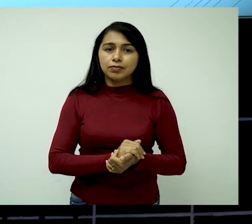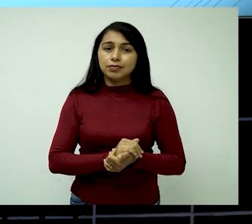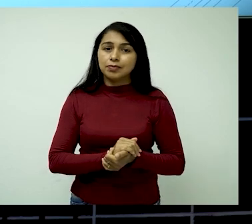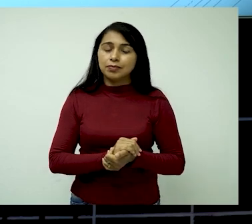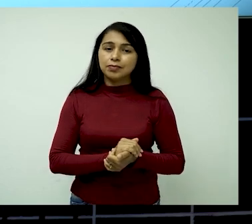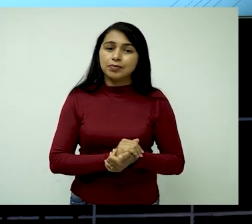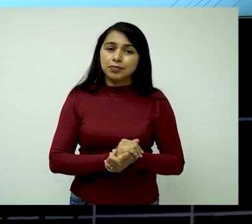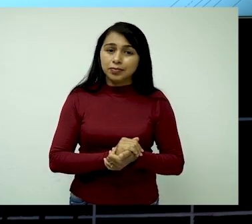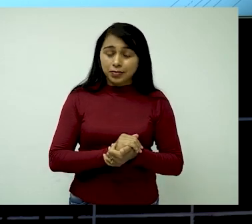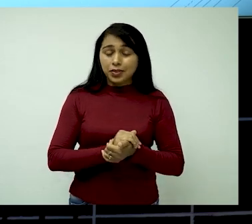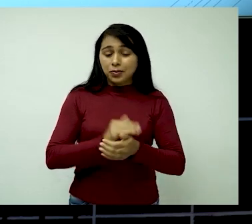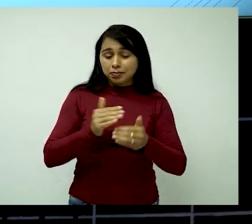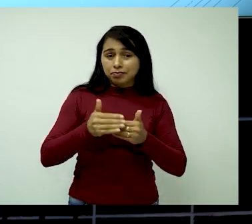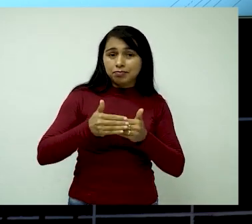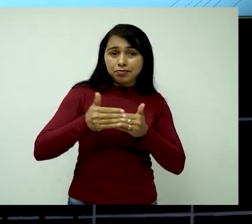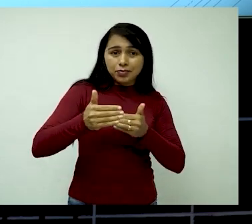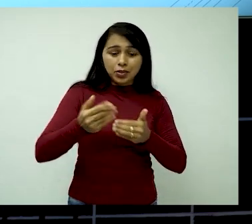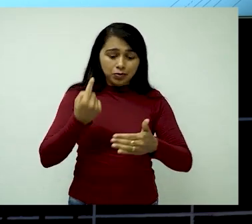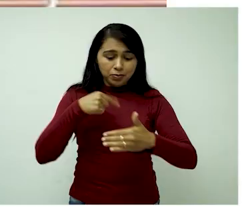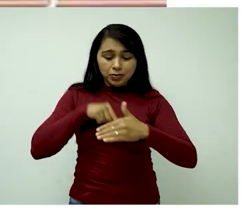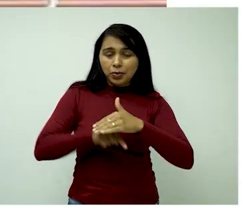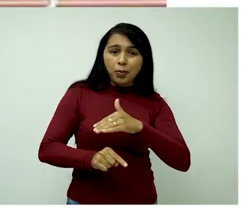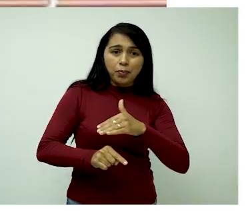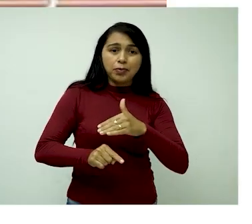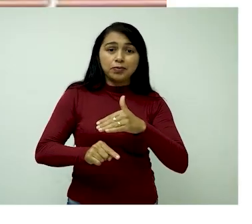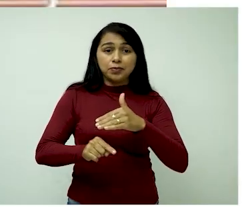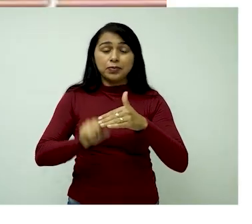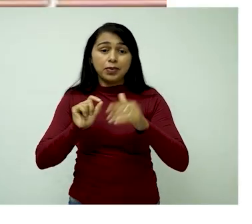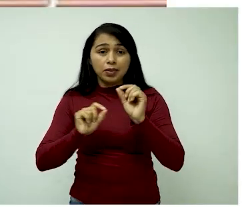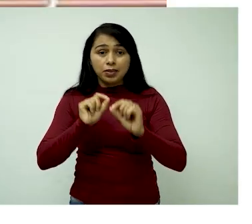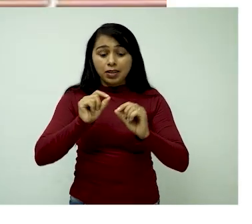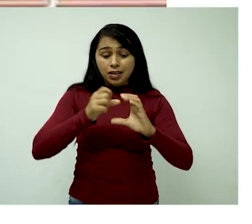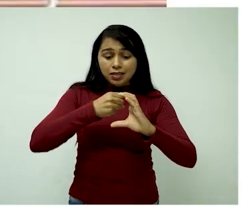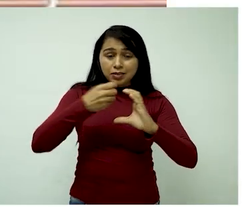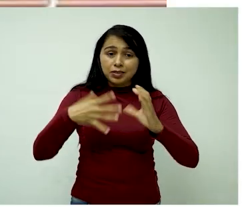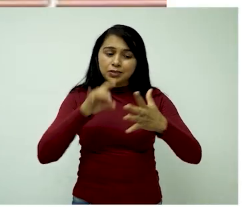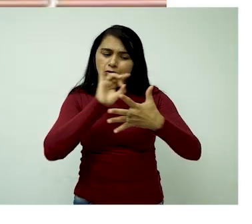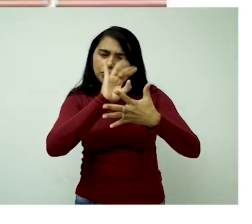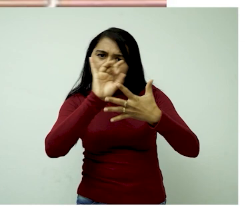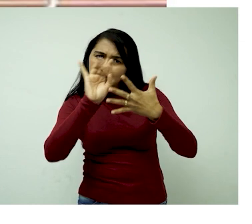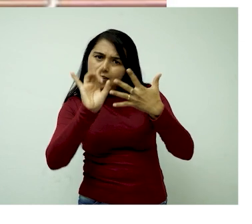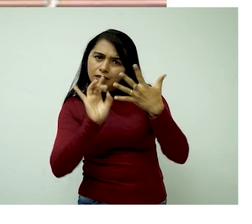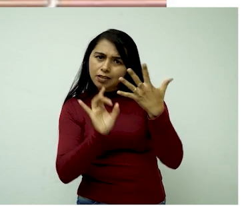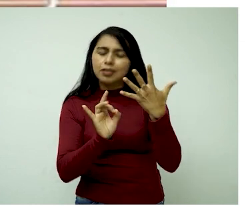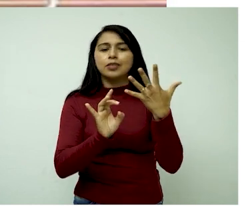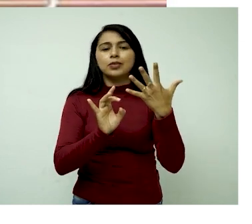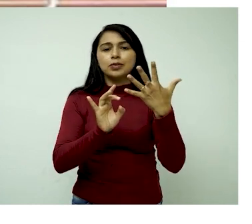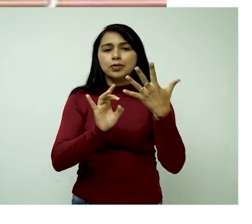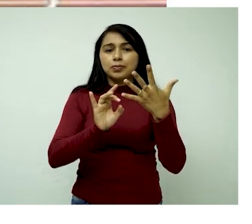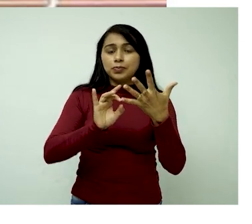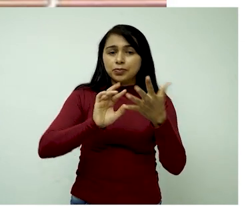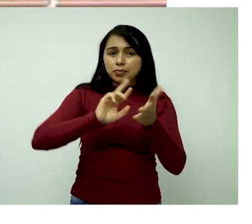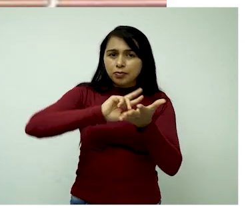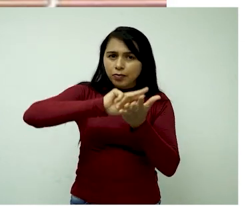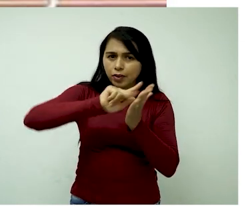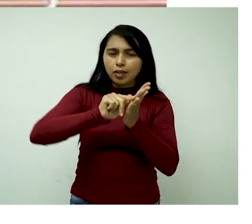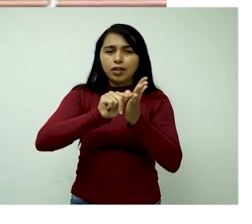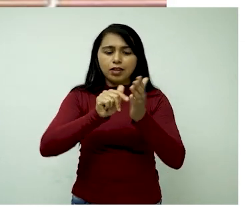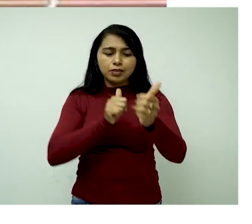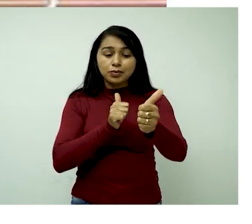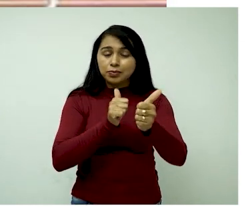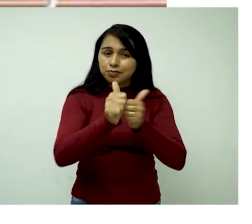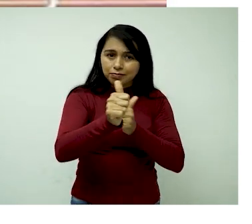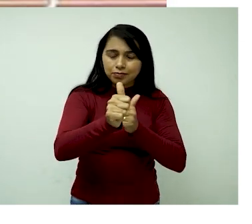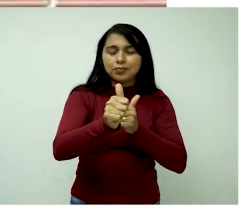vocês aqui a corrida. Nós temos aqui a evolução, o desenvolvimento